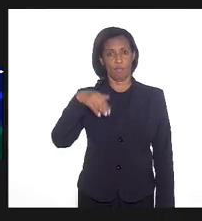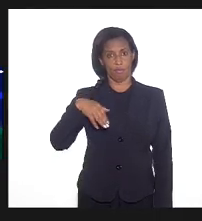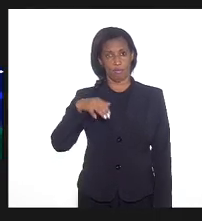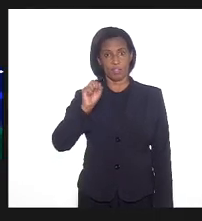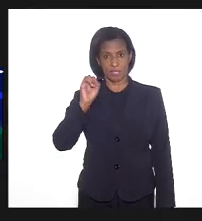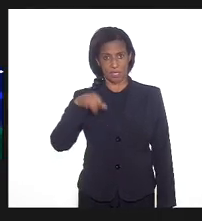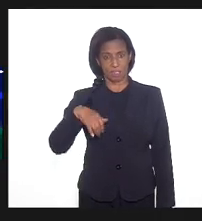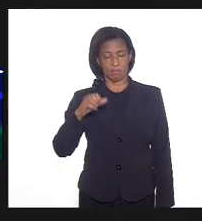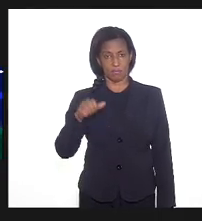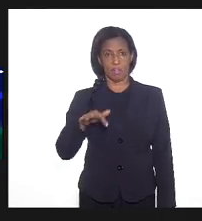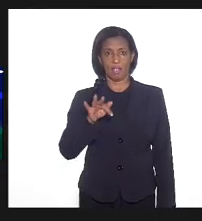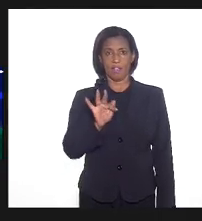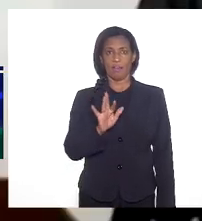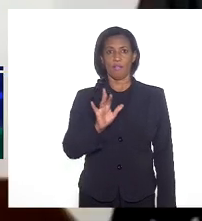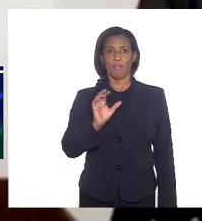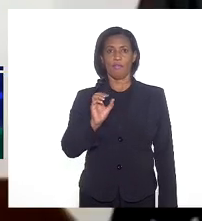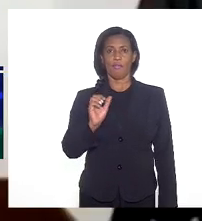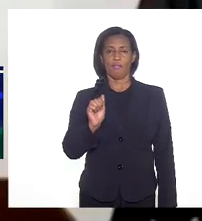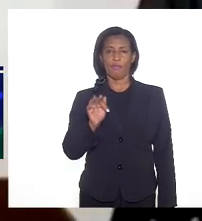Fábio Silva